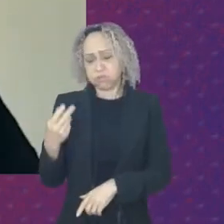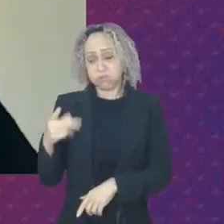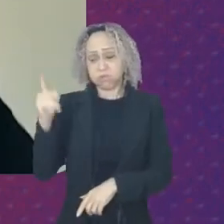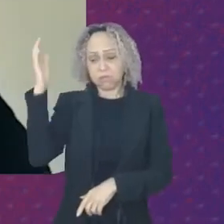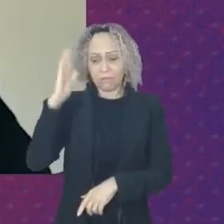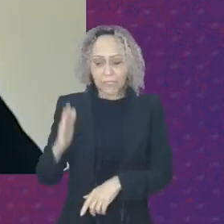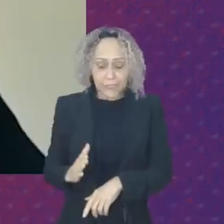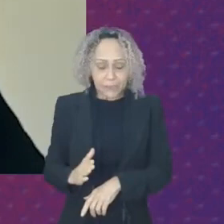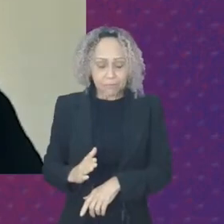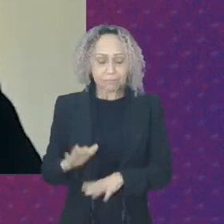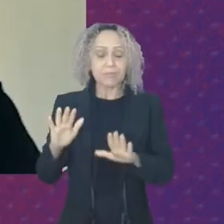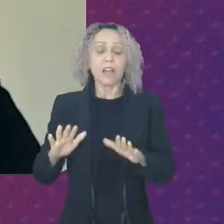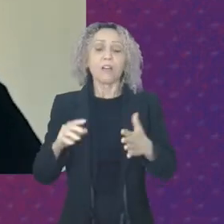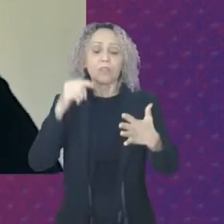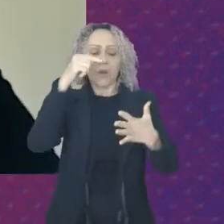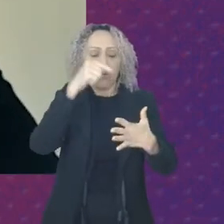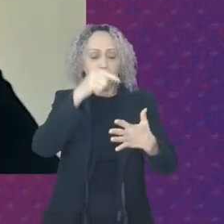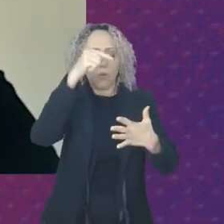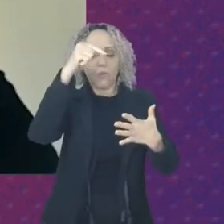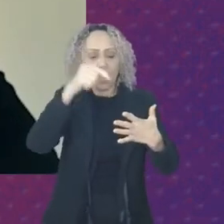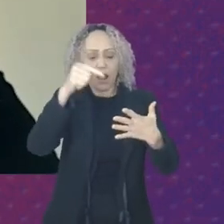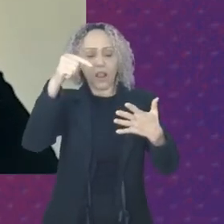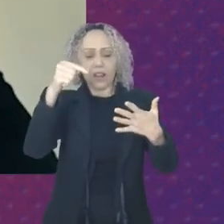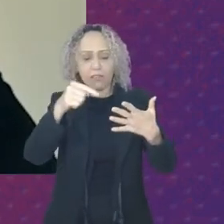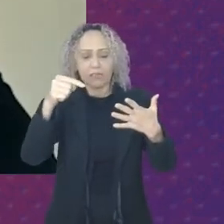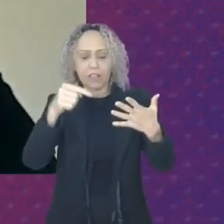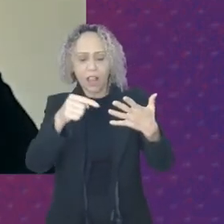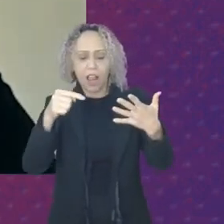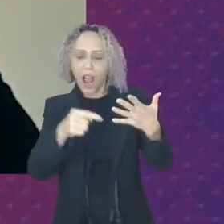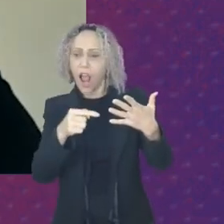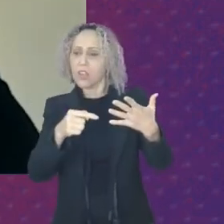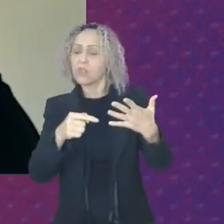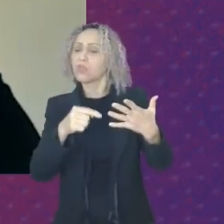saber como separar elas para chegar até o